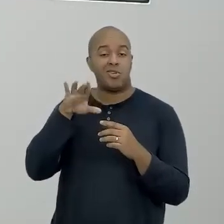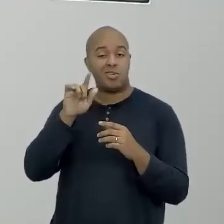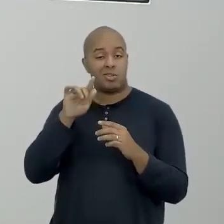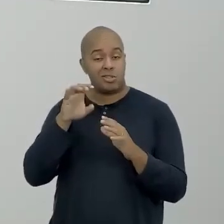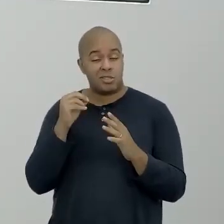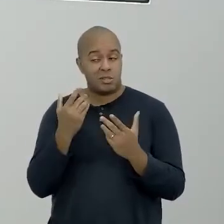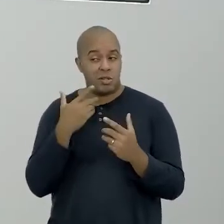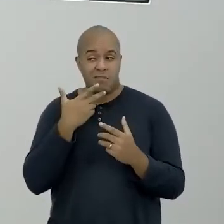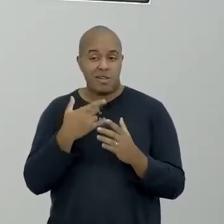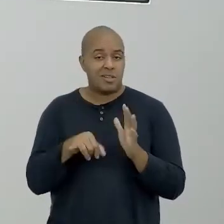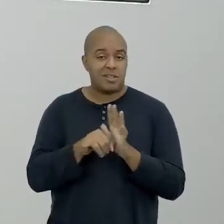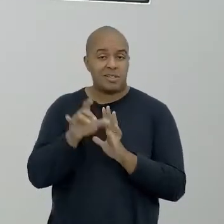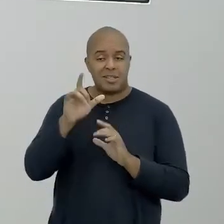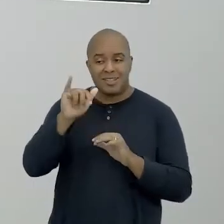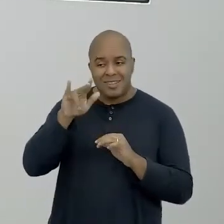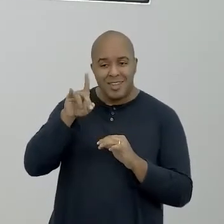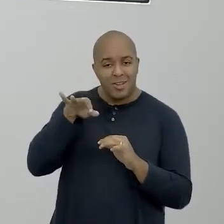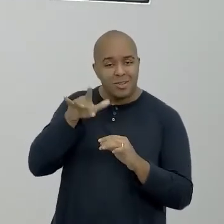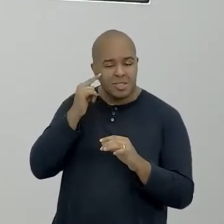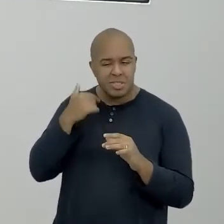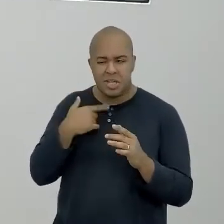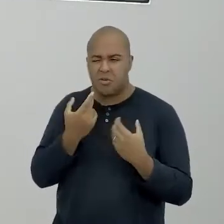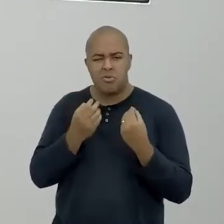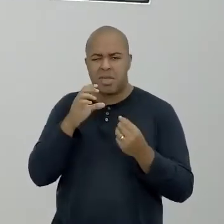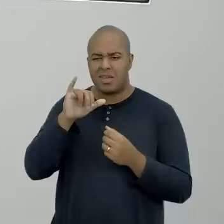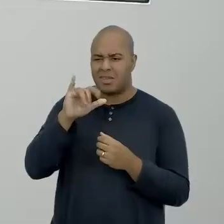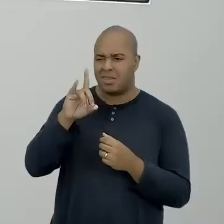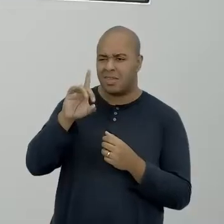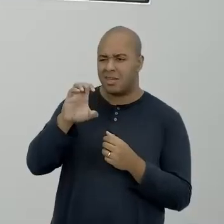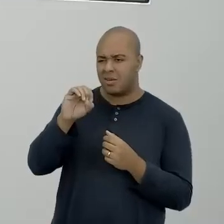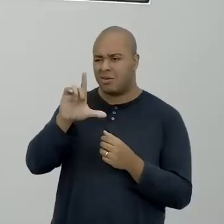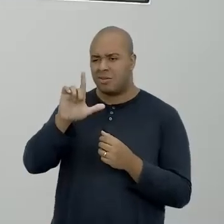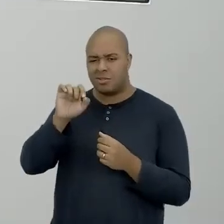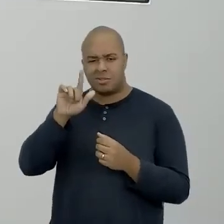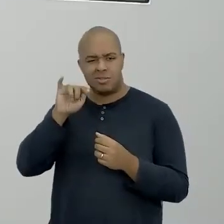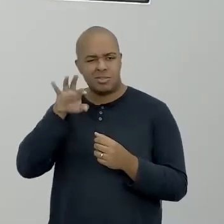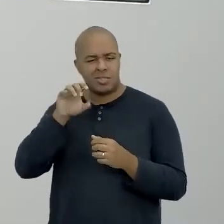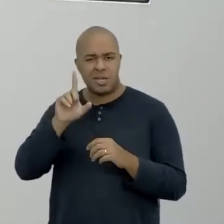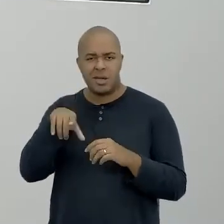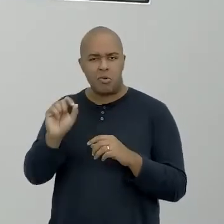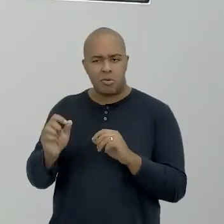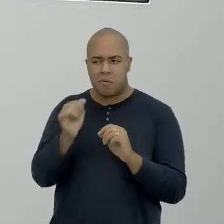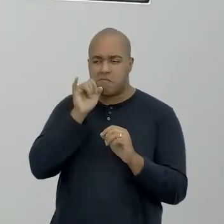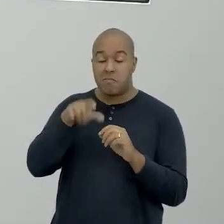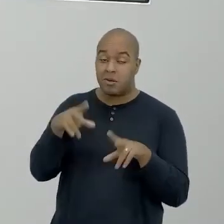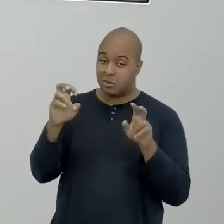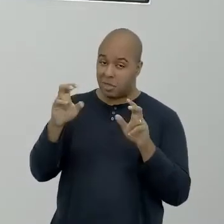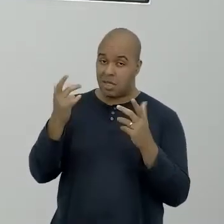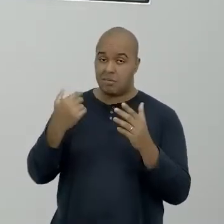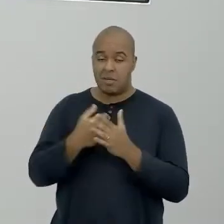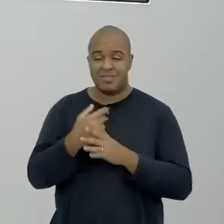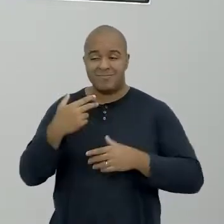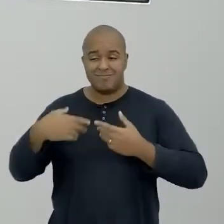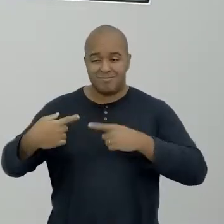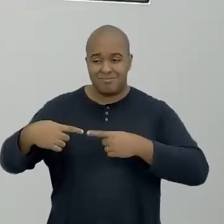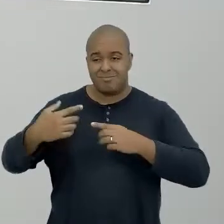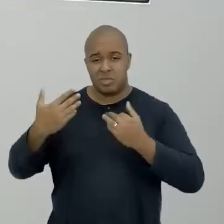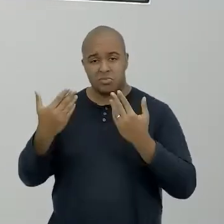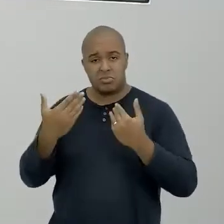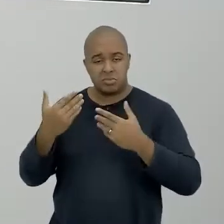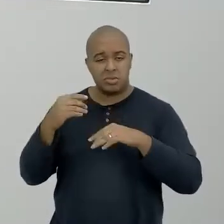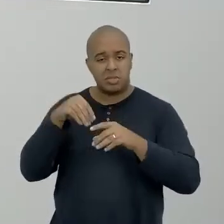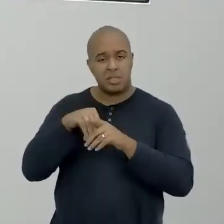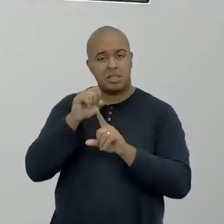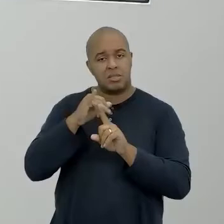por isso que nós falamos da ideologia, que o que é a ideologia, afinal de contas, isso é um tema muito discutido em